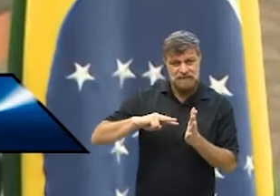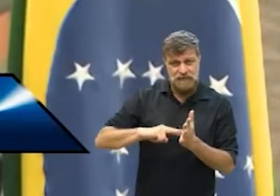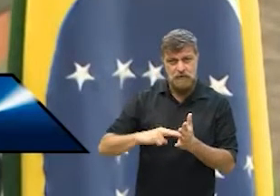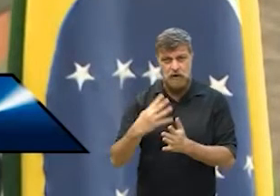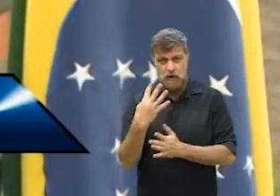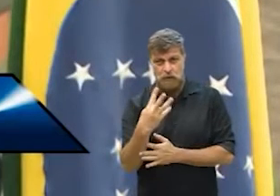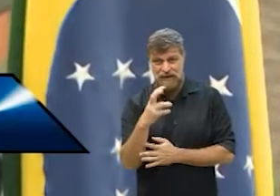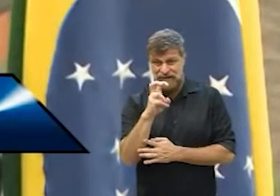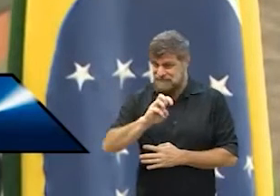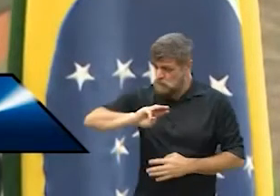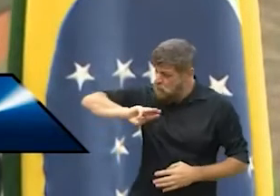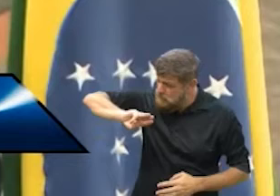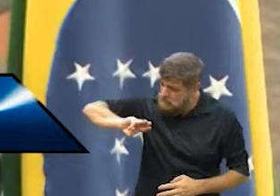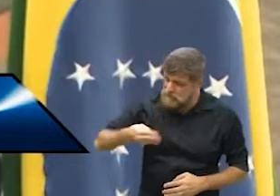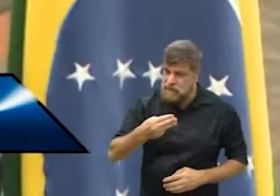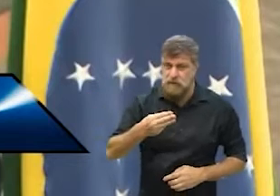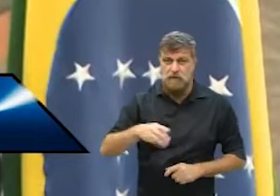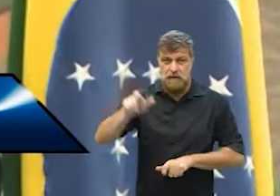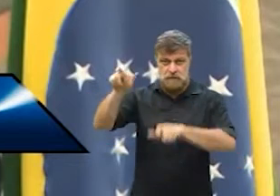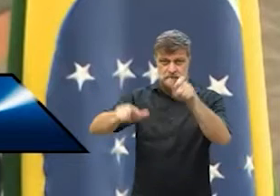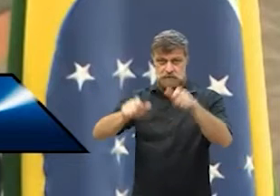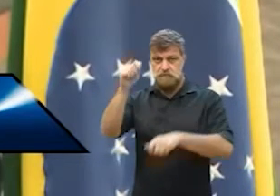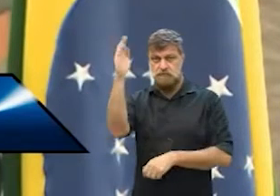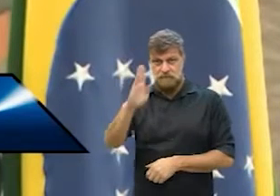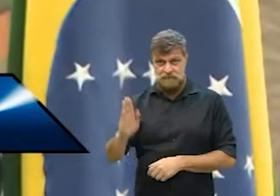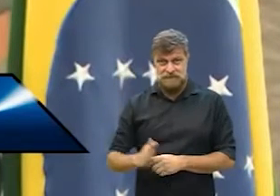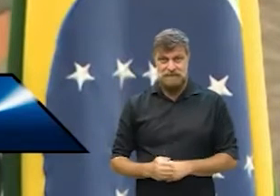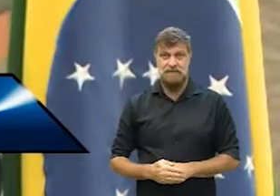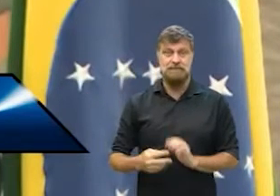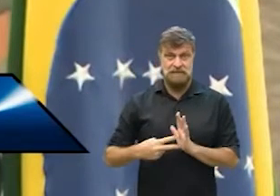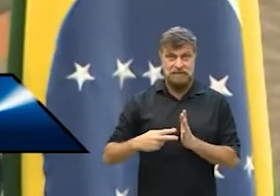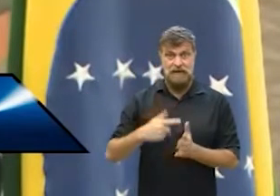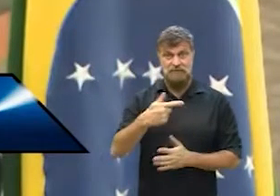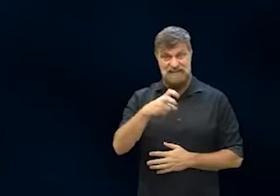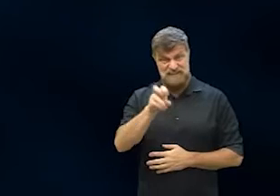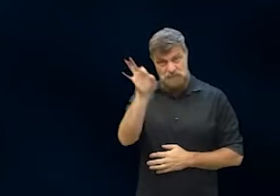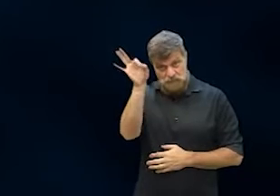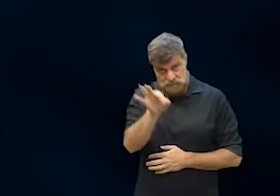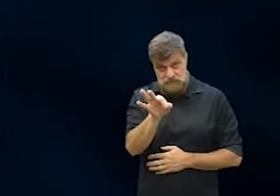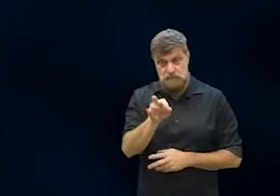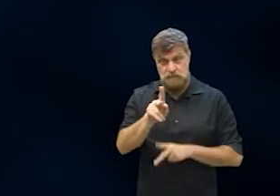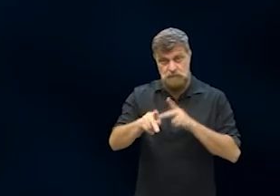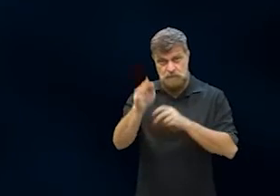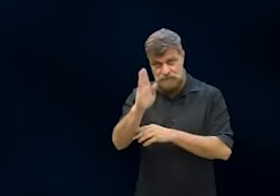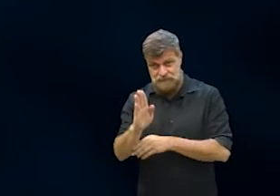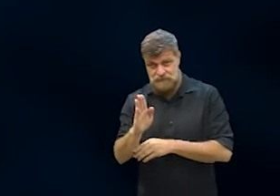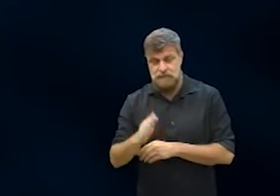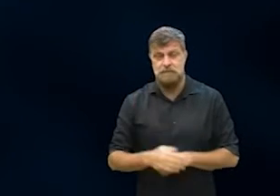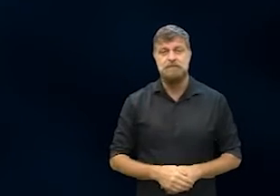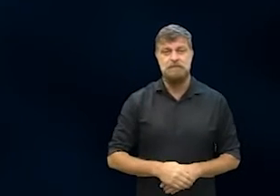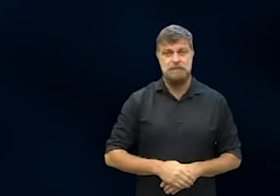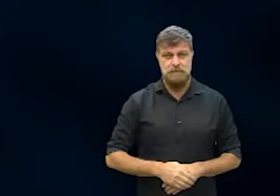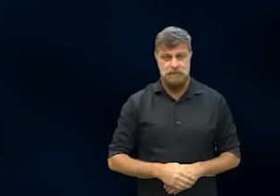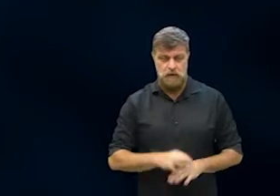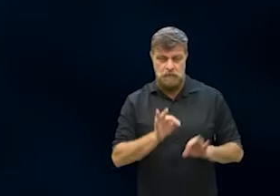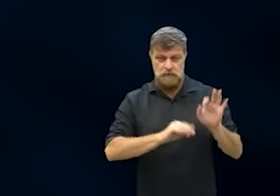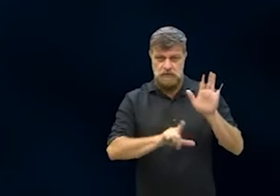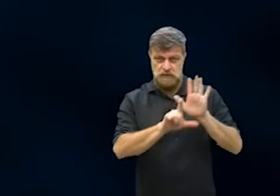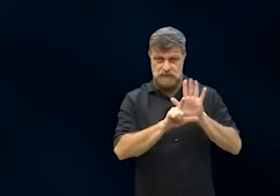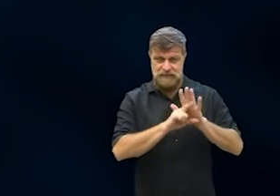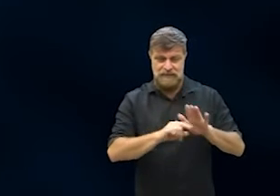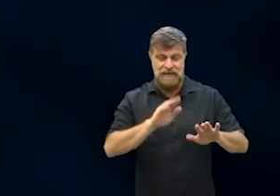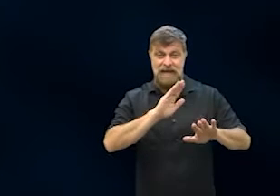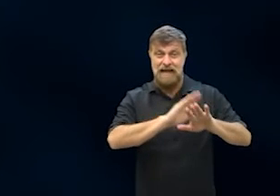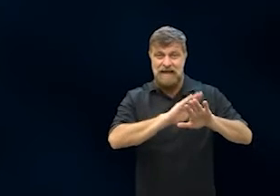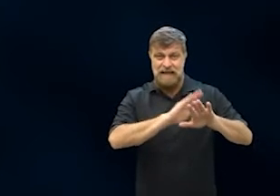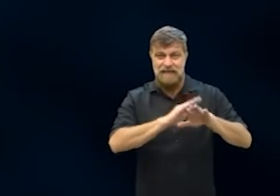representa 45 milhões de brasileiros, cerca de 25% da população. O PL é de autoria das deputadas